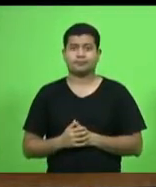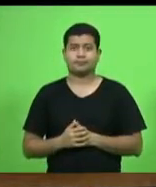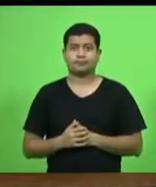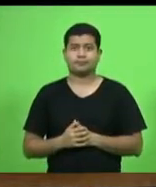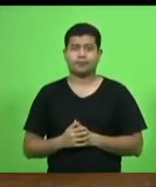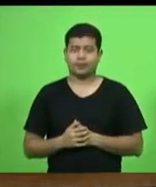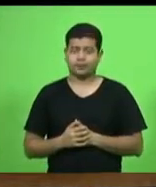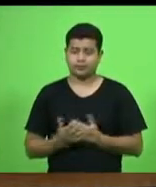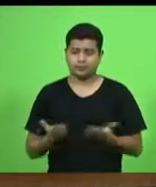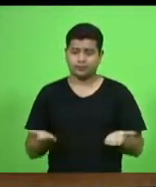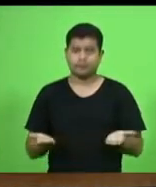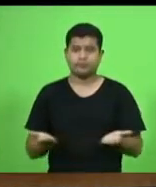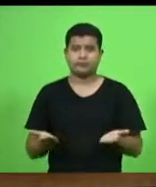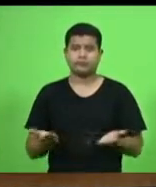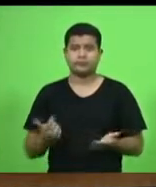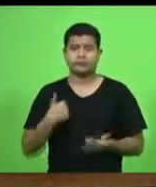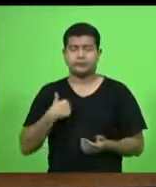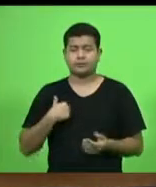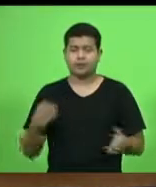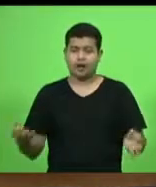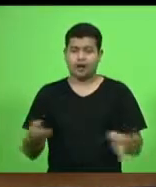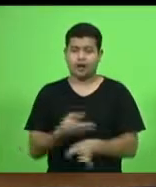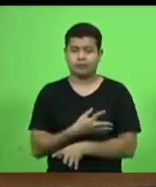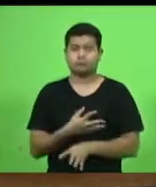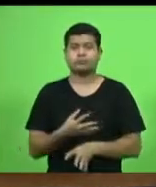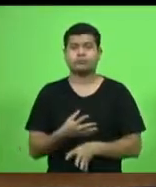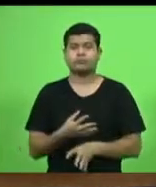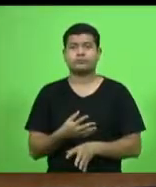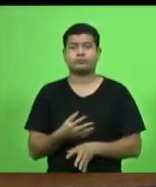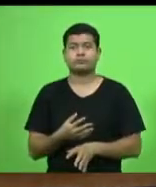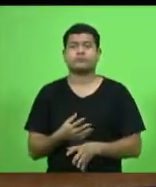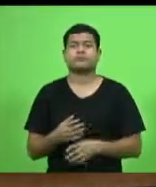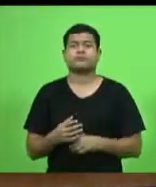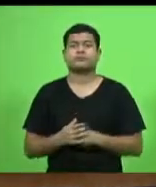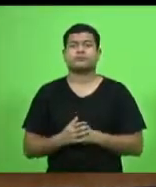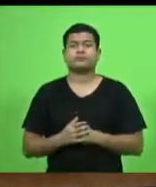Dito isso, senhor presidente, eu queria concluir para dizer o seguinte.